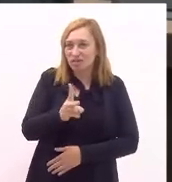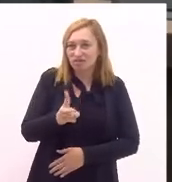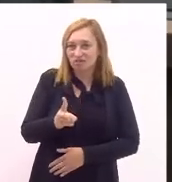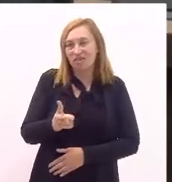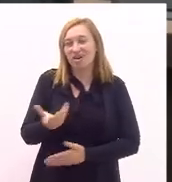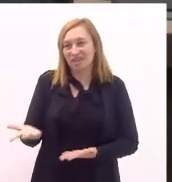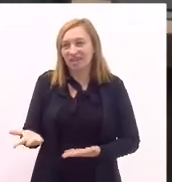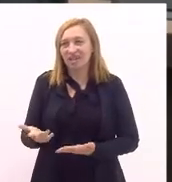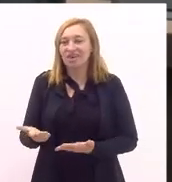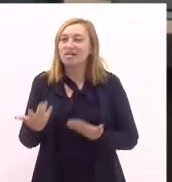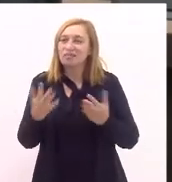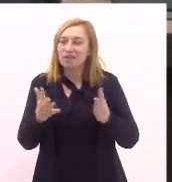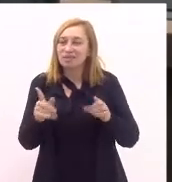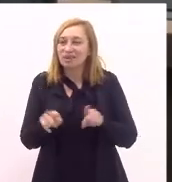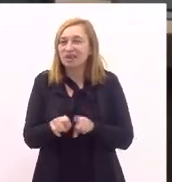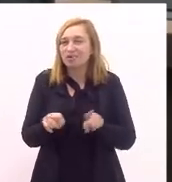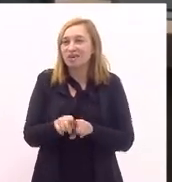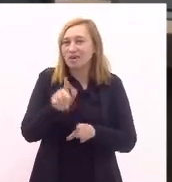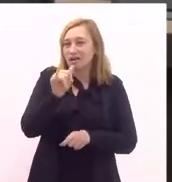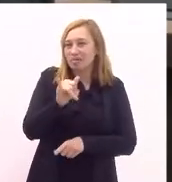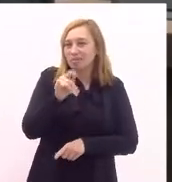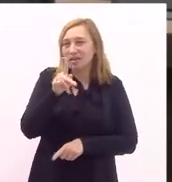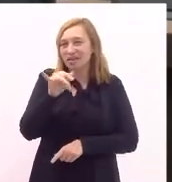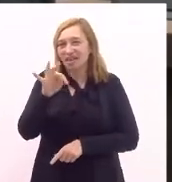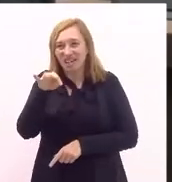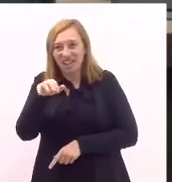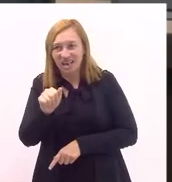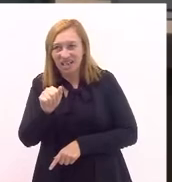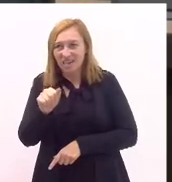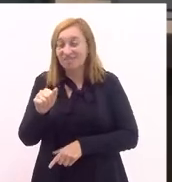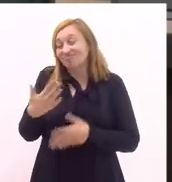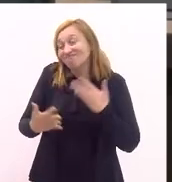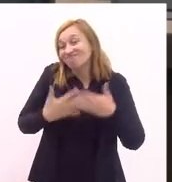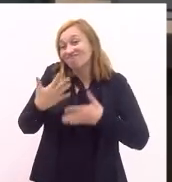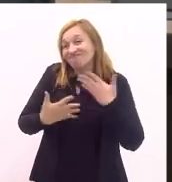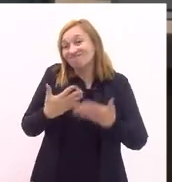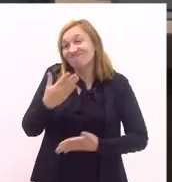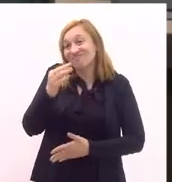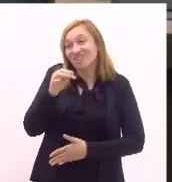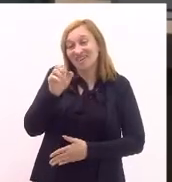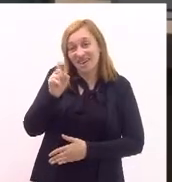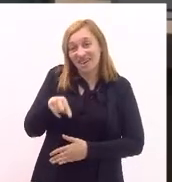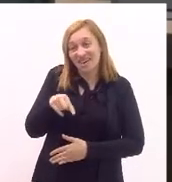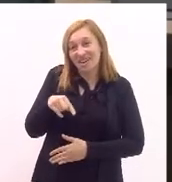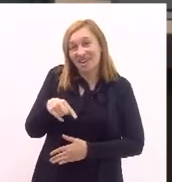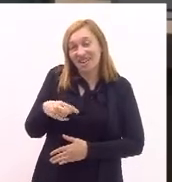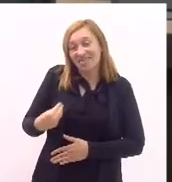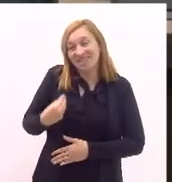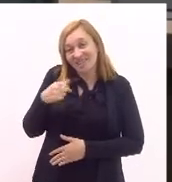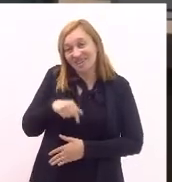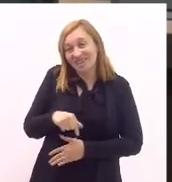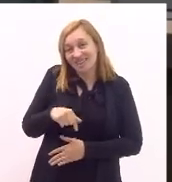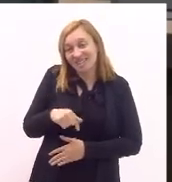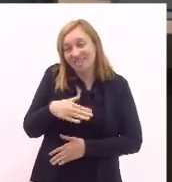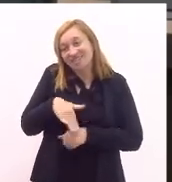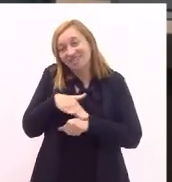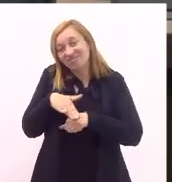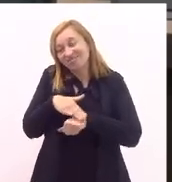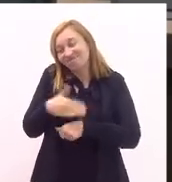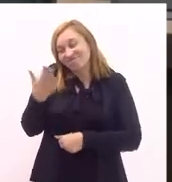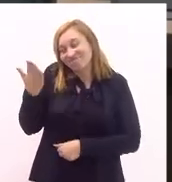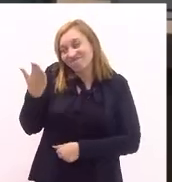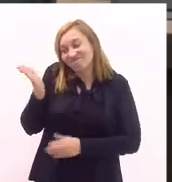queria cumprimentar também o Pitanga dizer da minha alegria benedy tá aqui tá aqui conversando